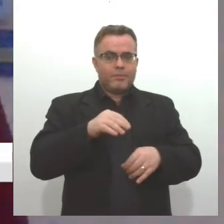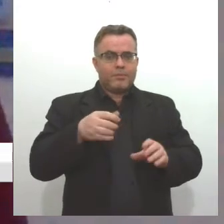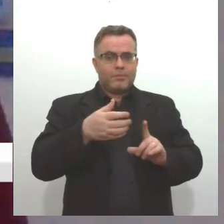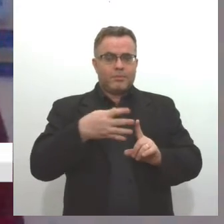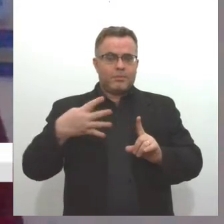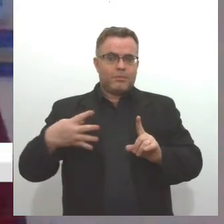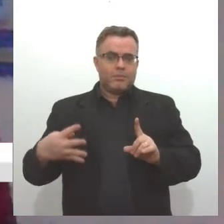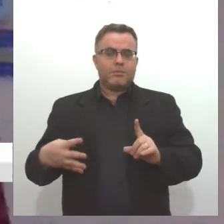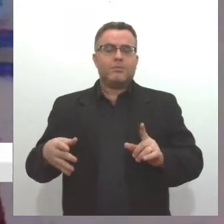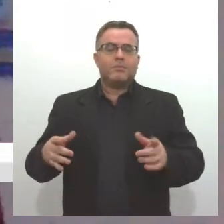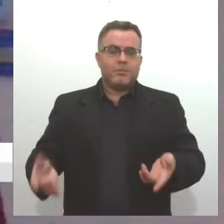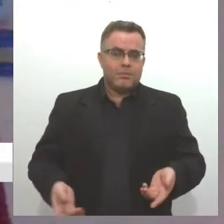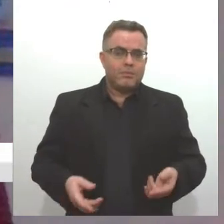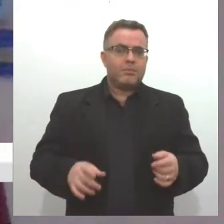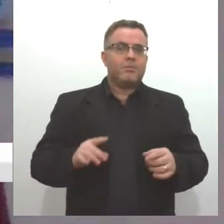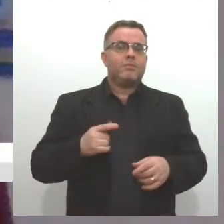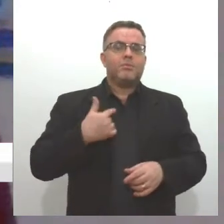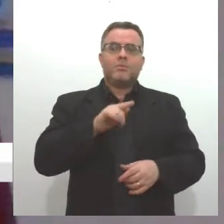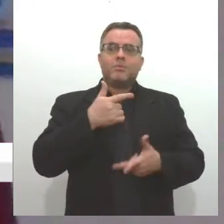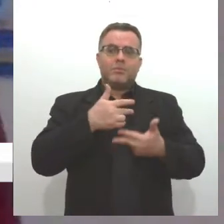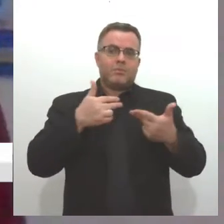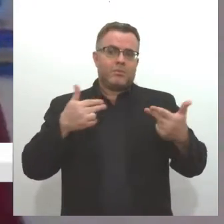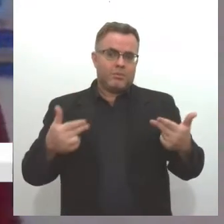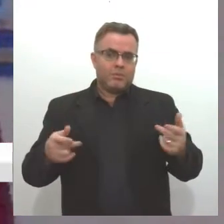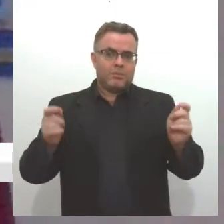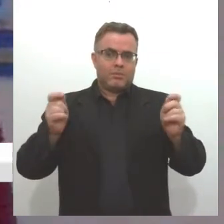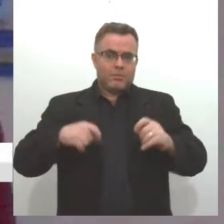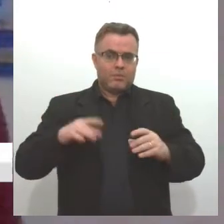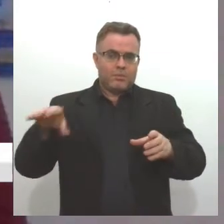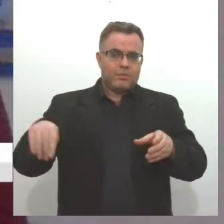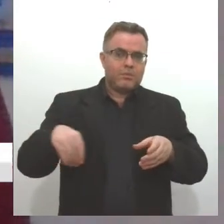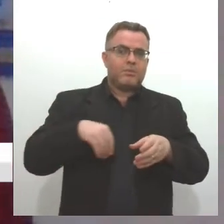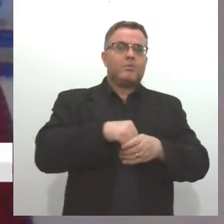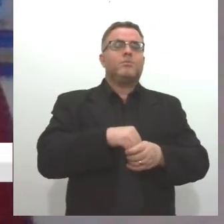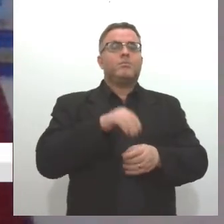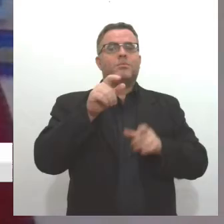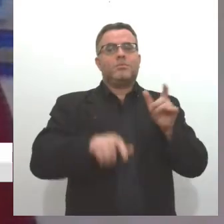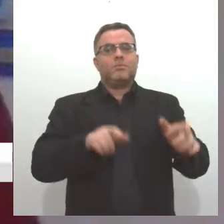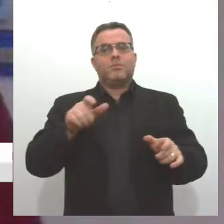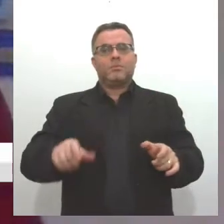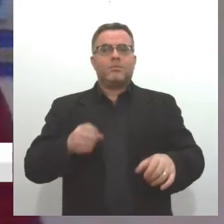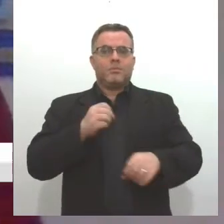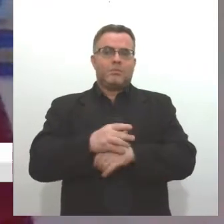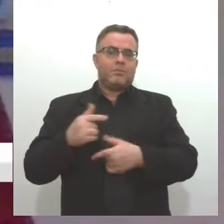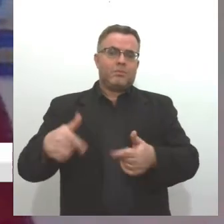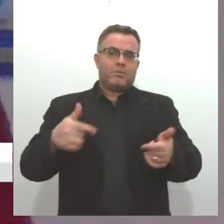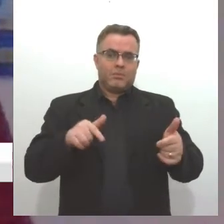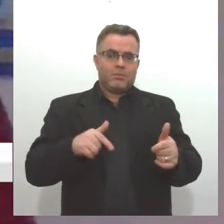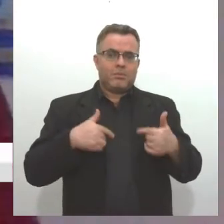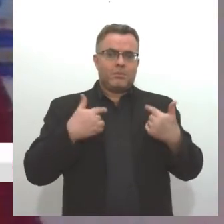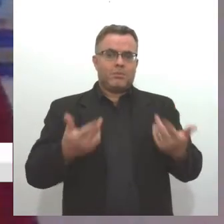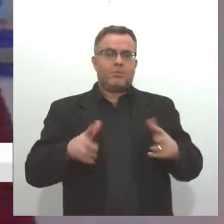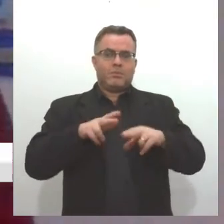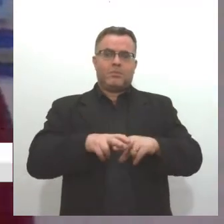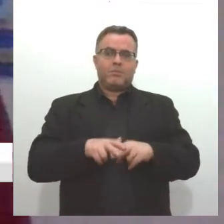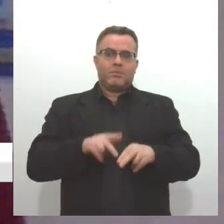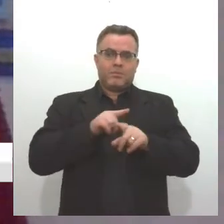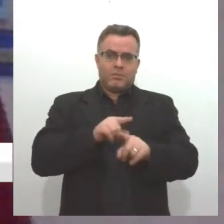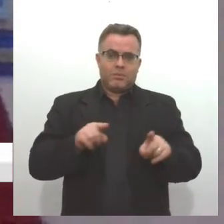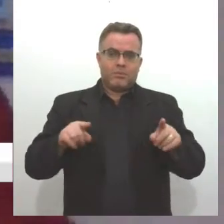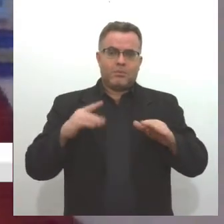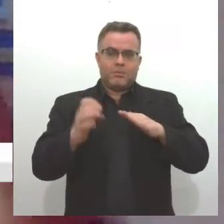como vagas empregatícias que possam incluir essas pessoas no mercado de trabalho. Então, você que tem na